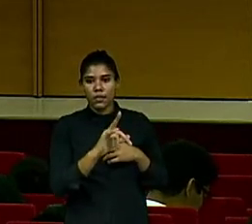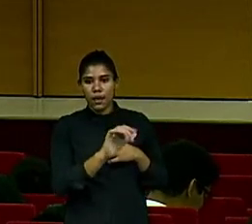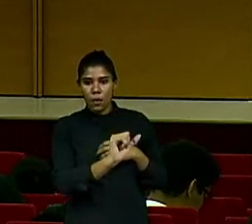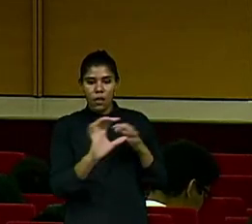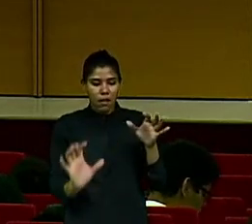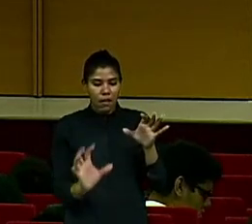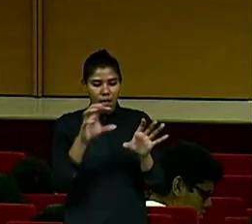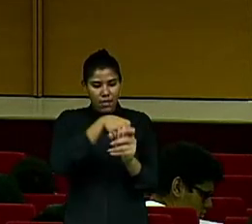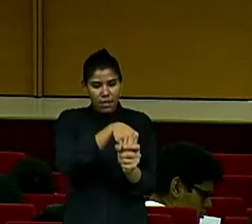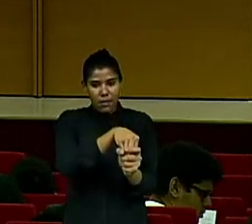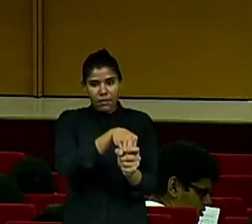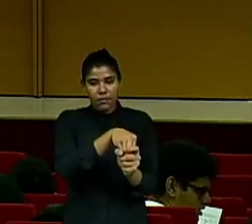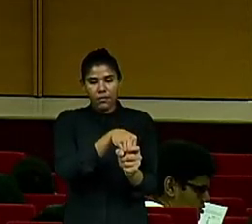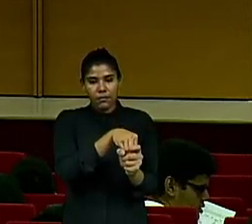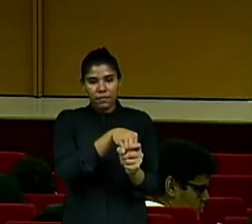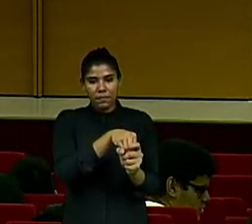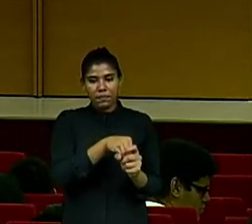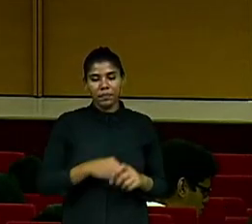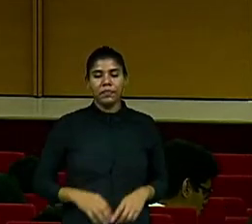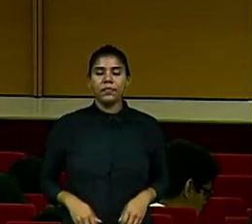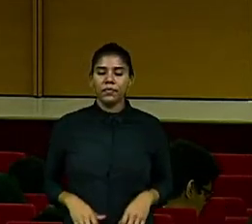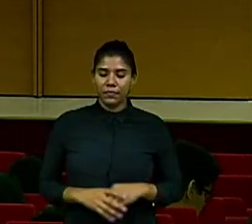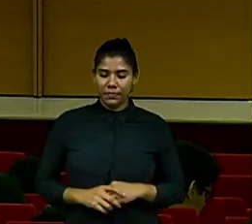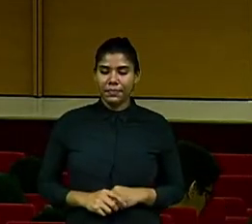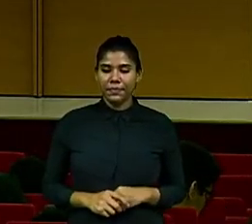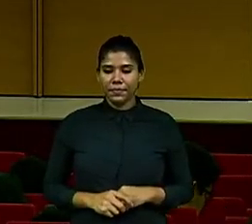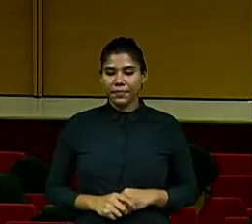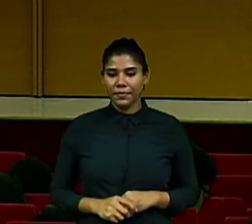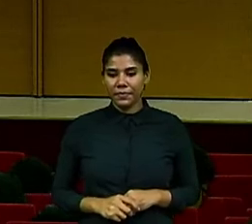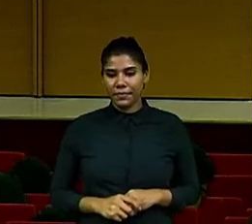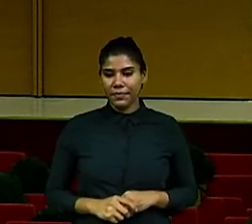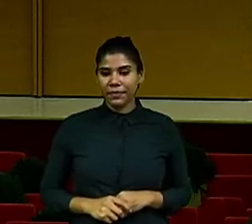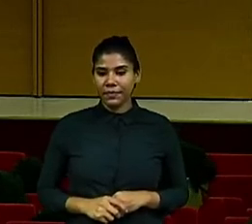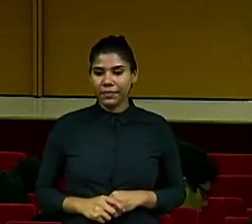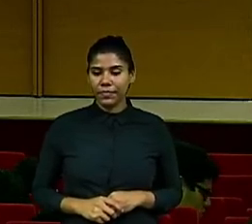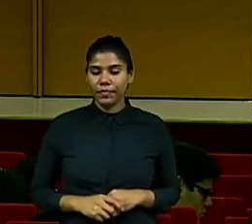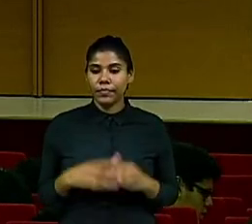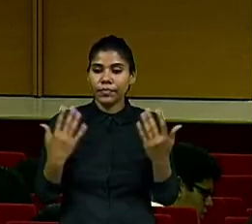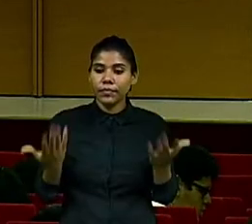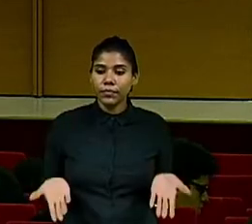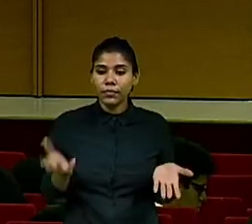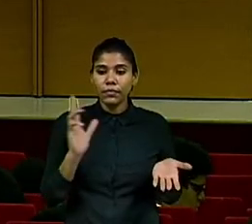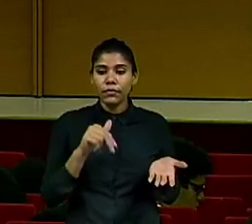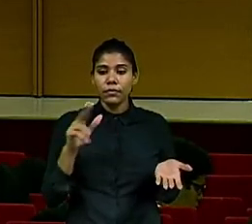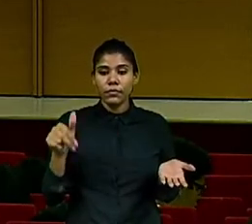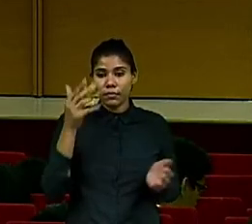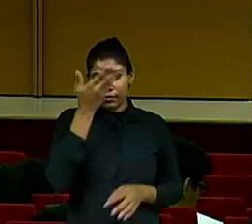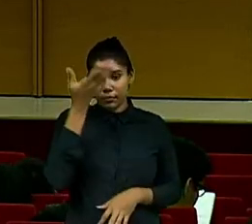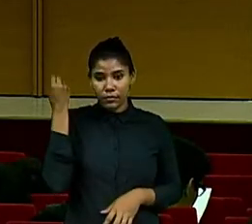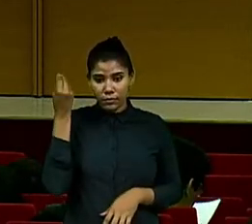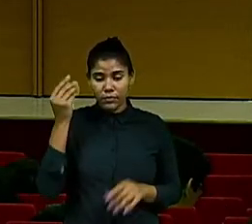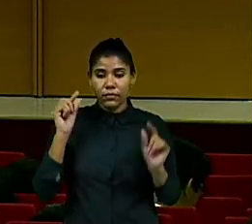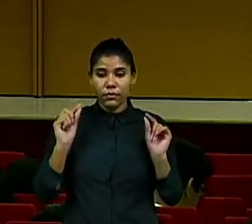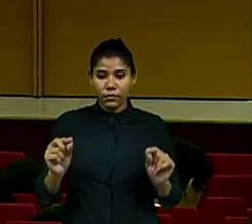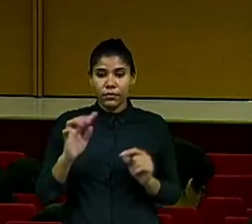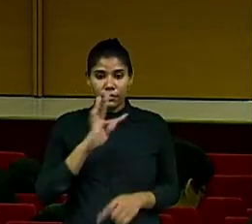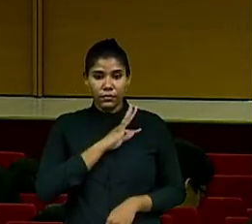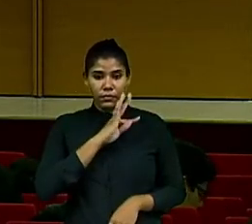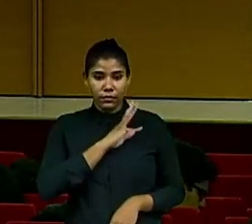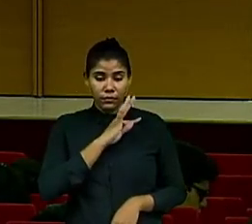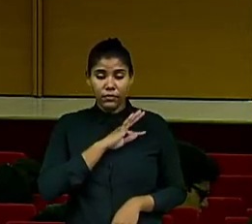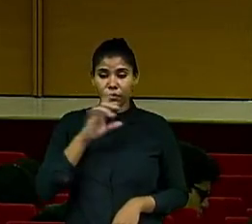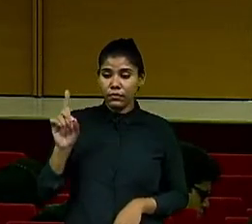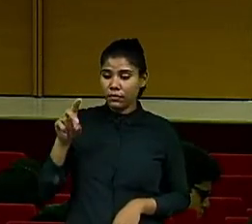a multiplicação e todo o processo que a gente quer pesquisar então nunca esqueçam da técnica do DNA recombinante